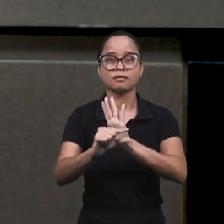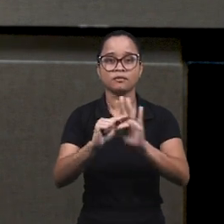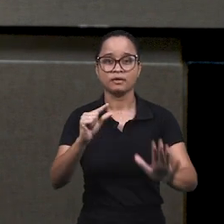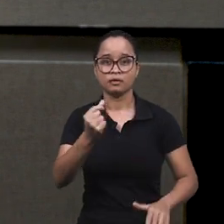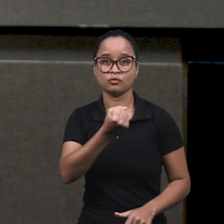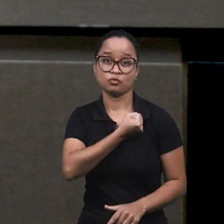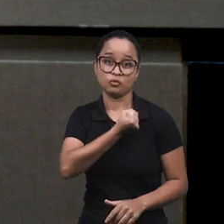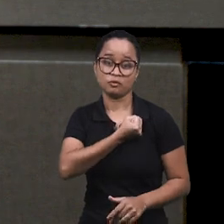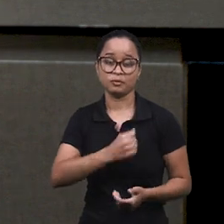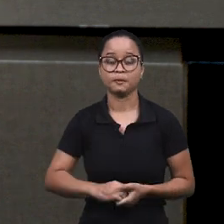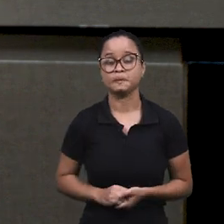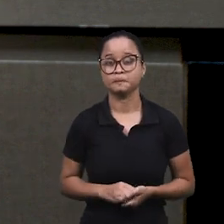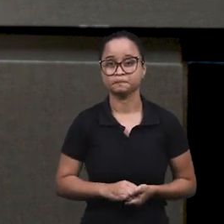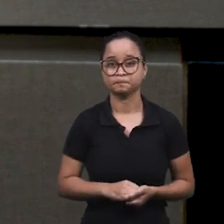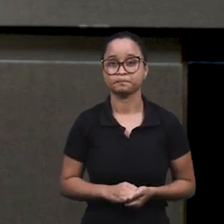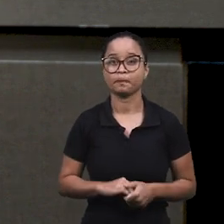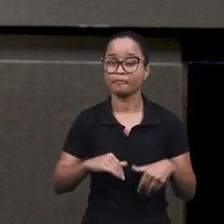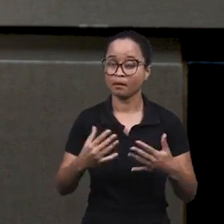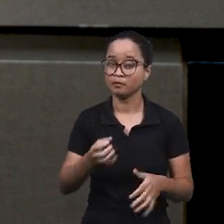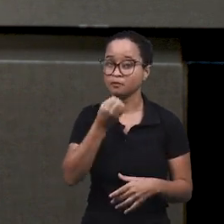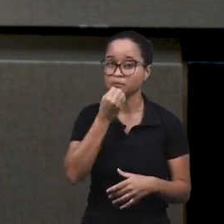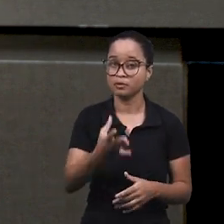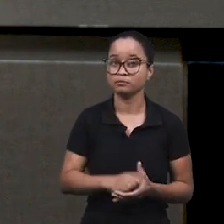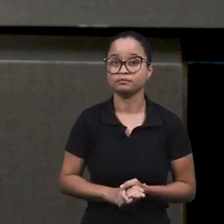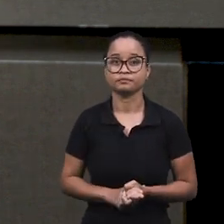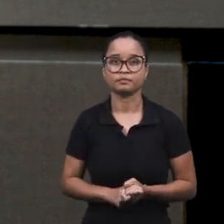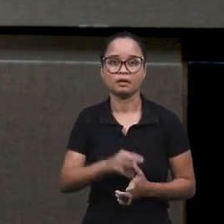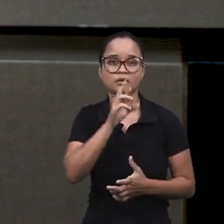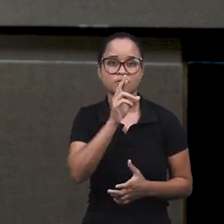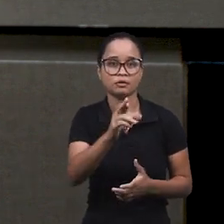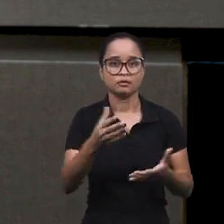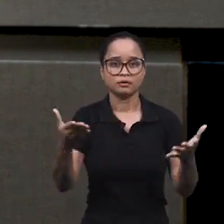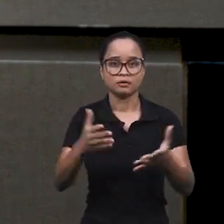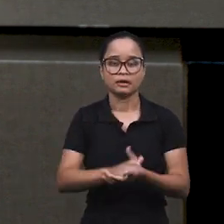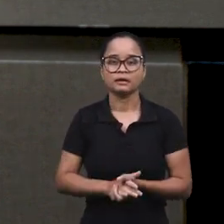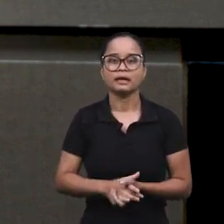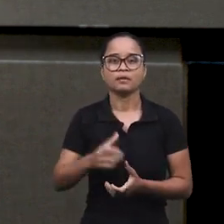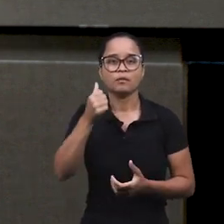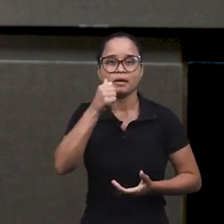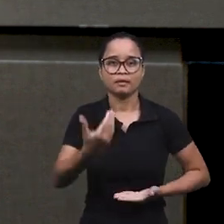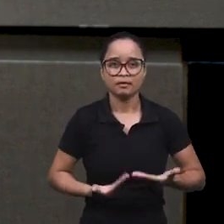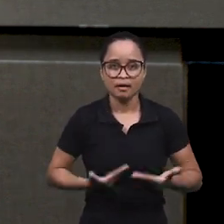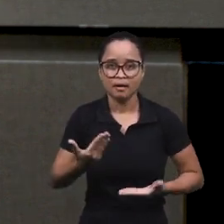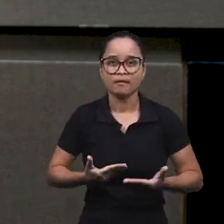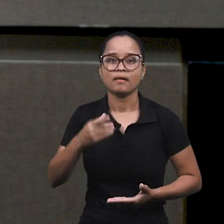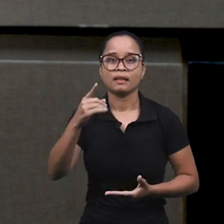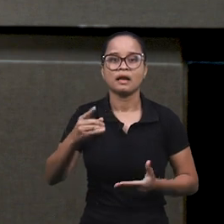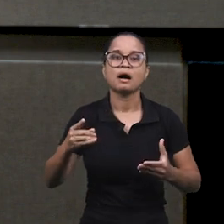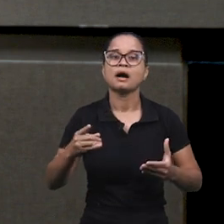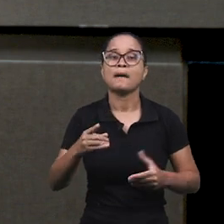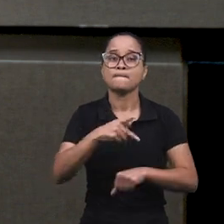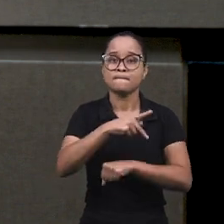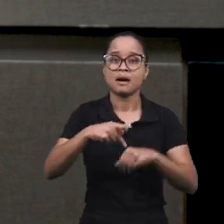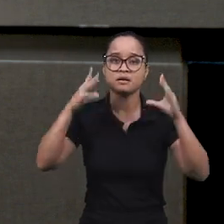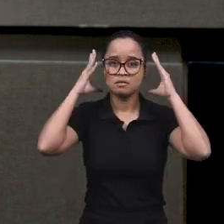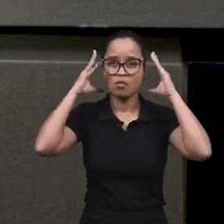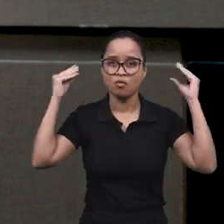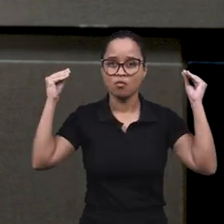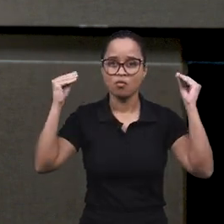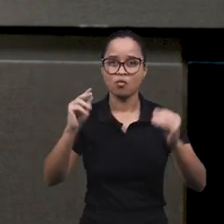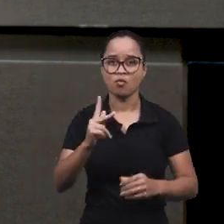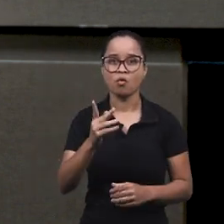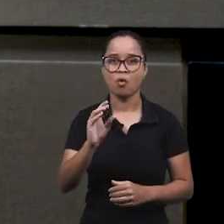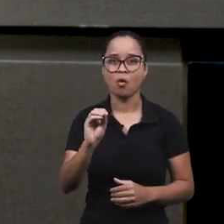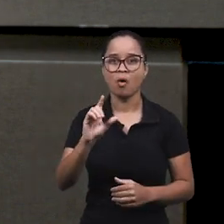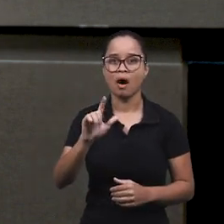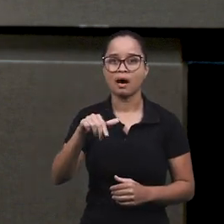para nos dar agora essa resposta, nós iremos contar com a nossa irmã lá do exterior, da Holanda, ali da igreja nossa